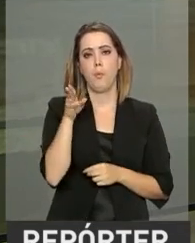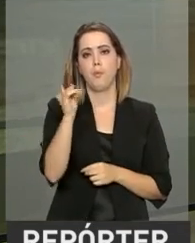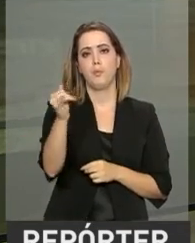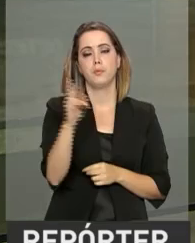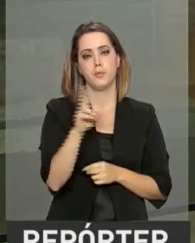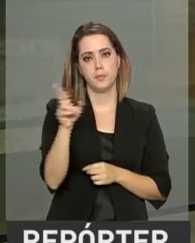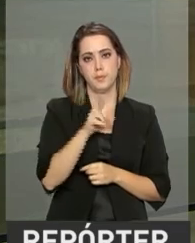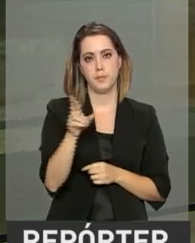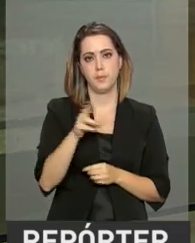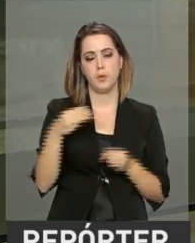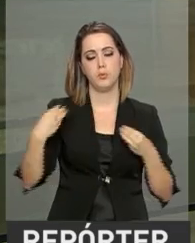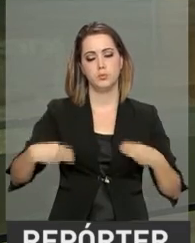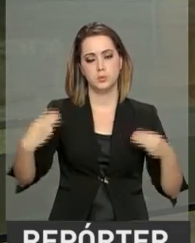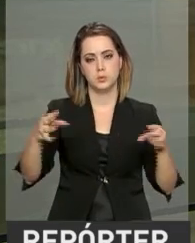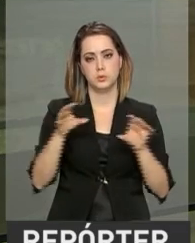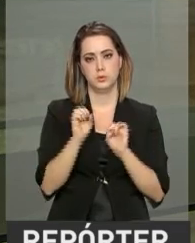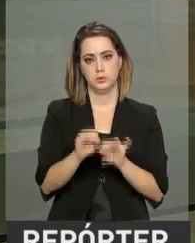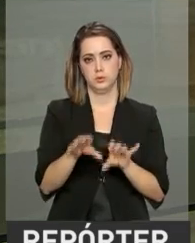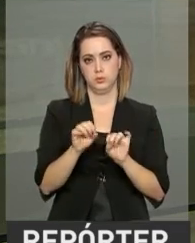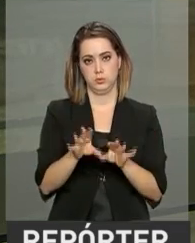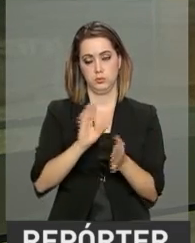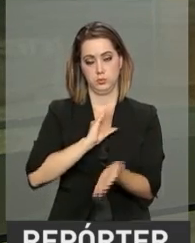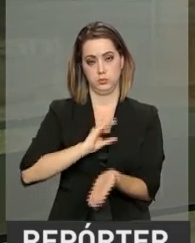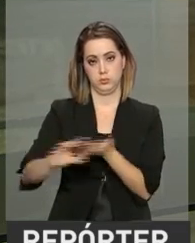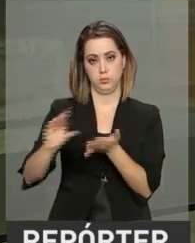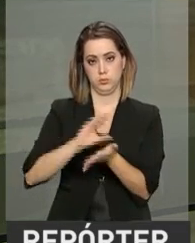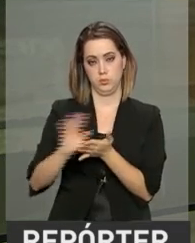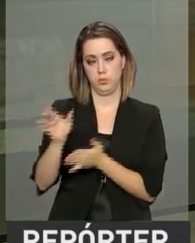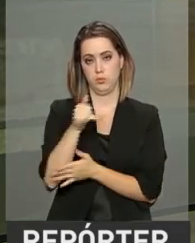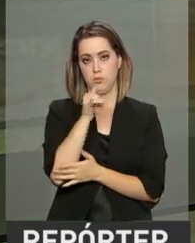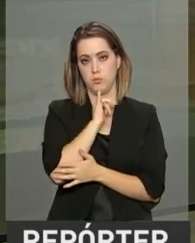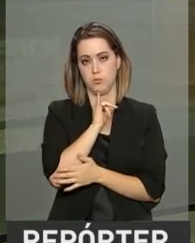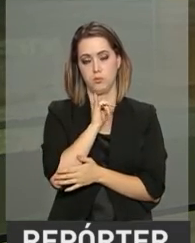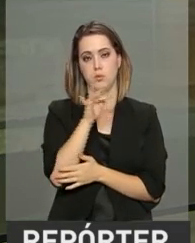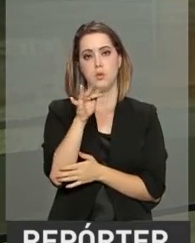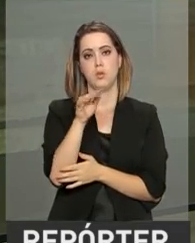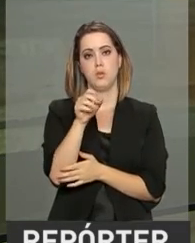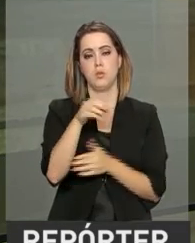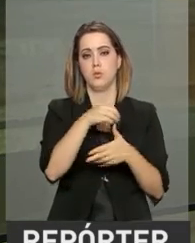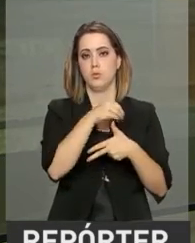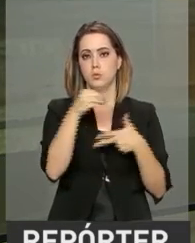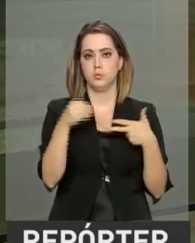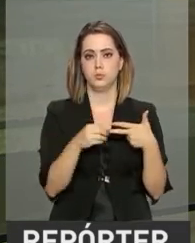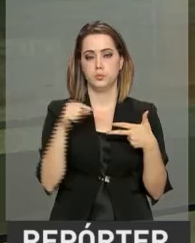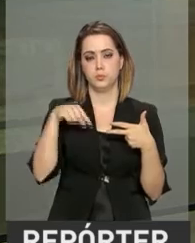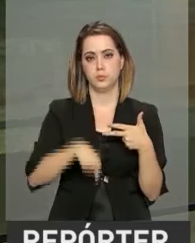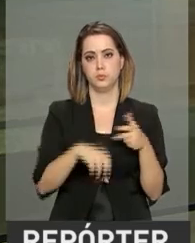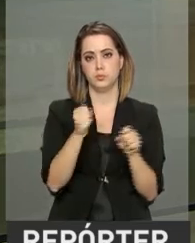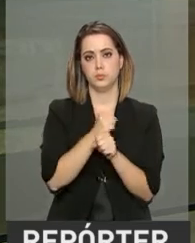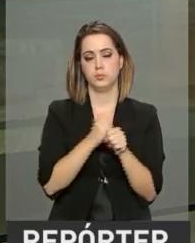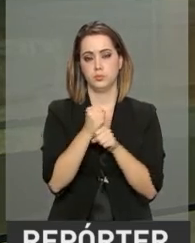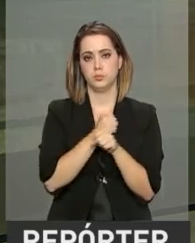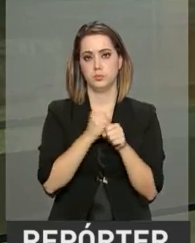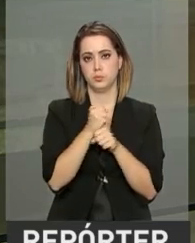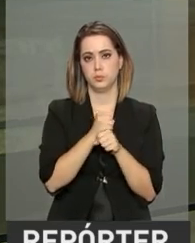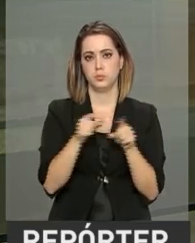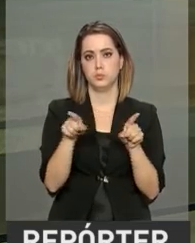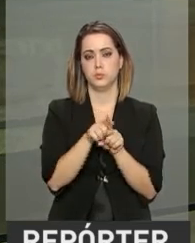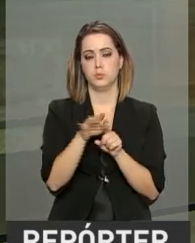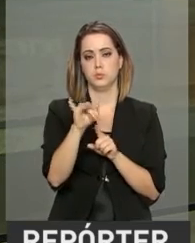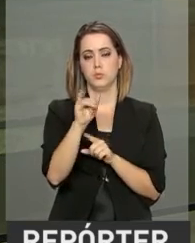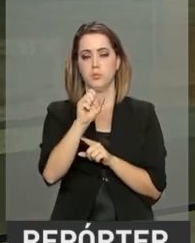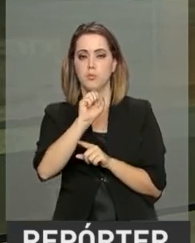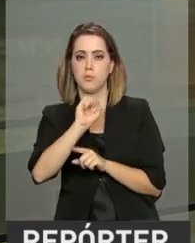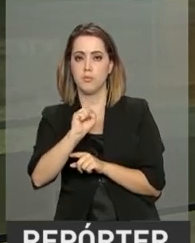para o ministério da educação investir por exemplo na realização do enem deste ano e no fundo de financiamento estudantil